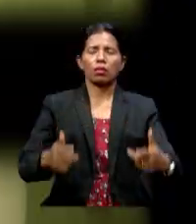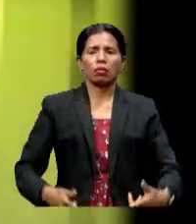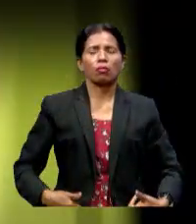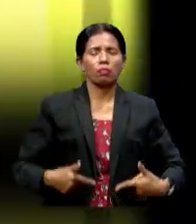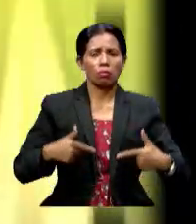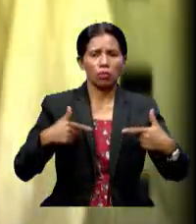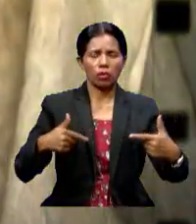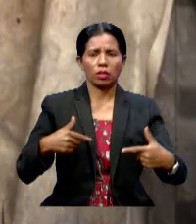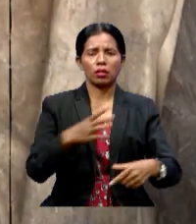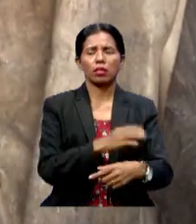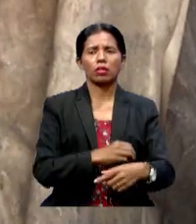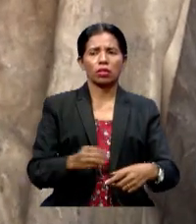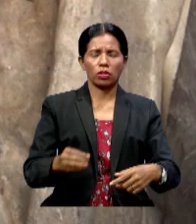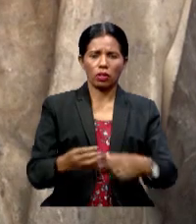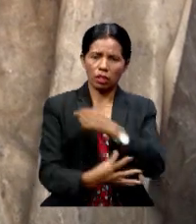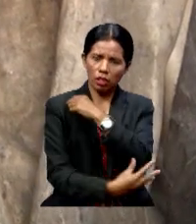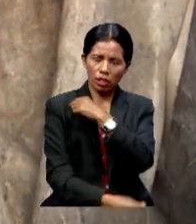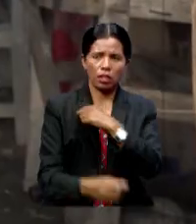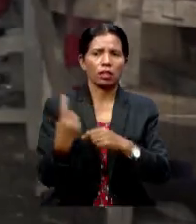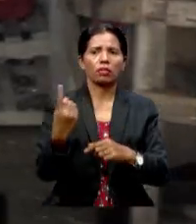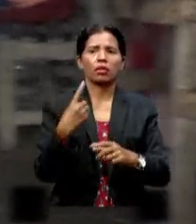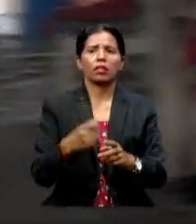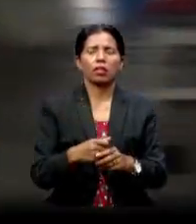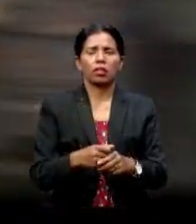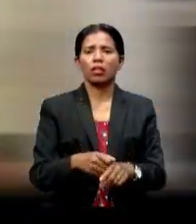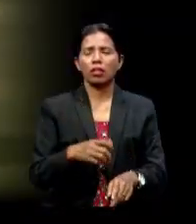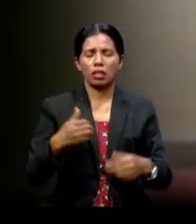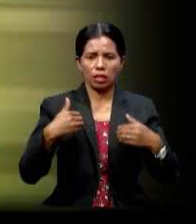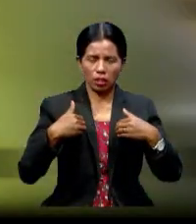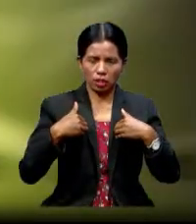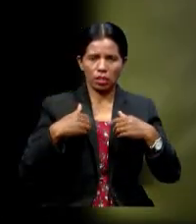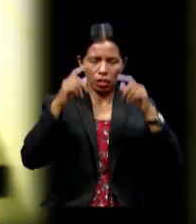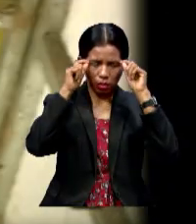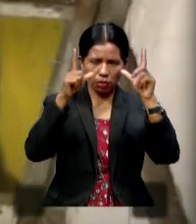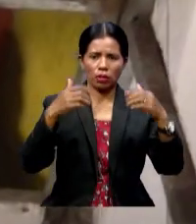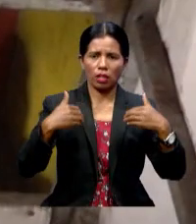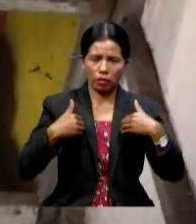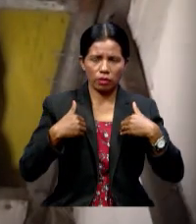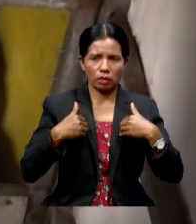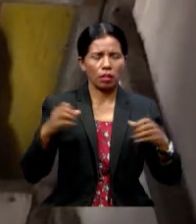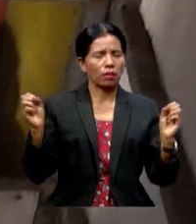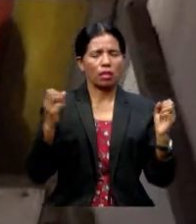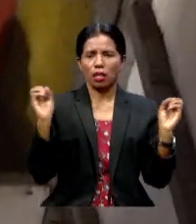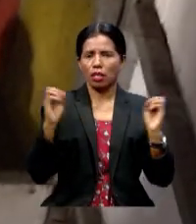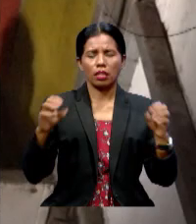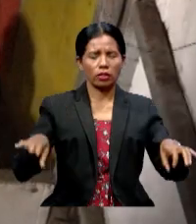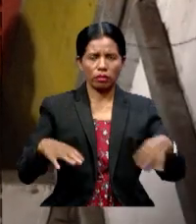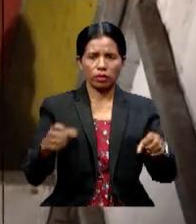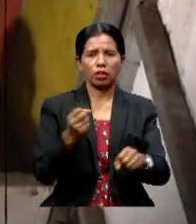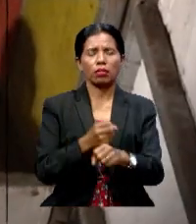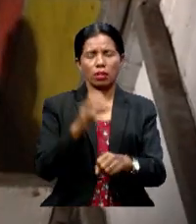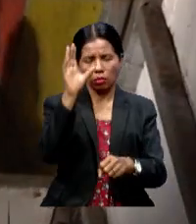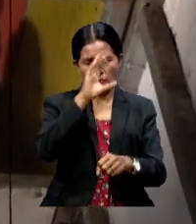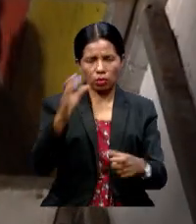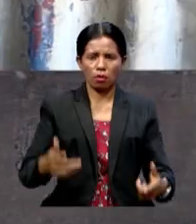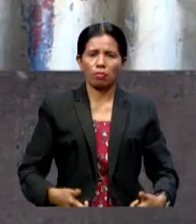su condição vulnerável da la Roma e da nem acontece. Tamba lai esforço no vontade o de buka